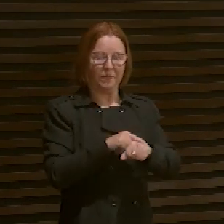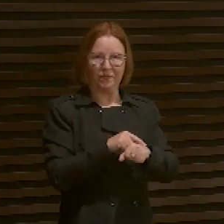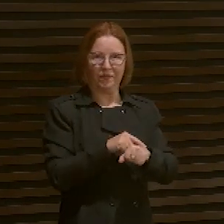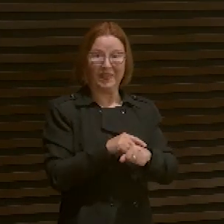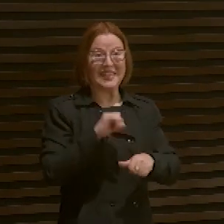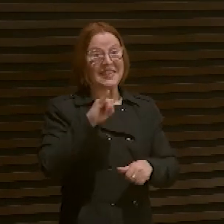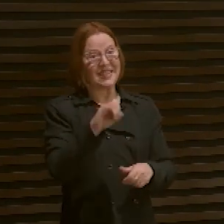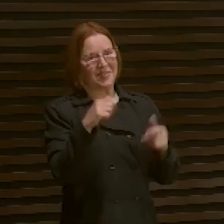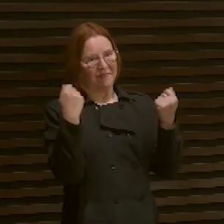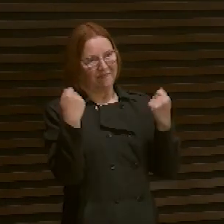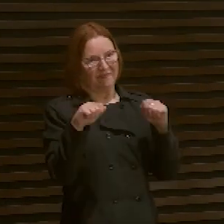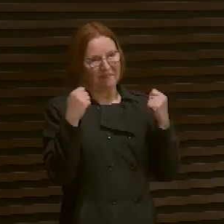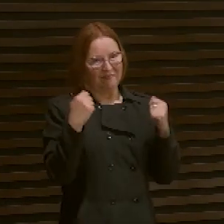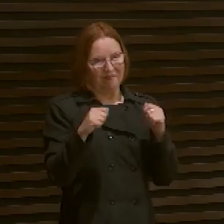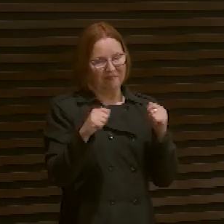se necessário,